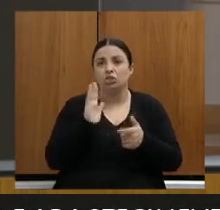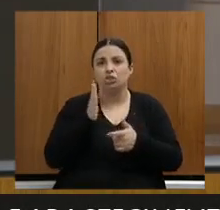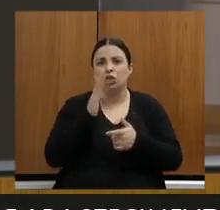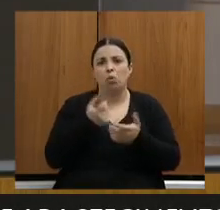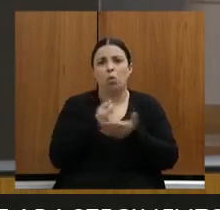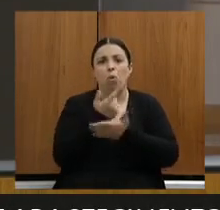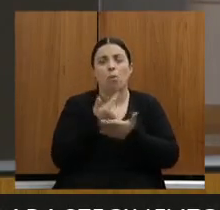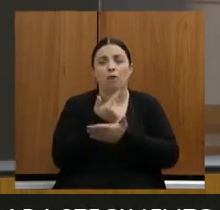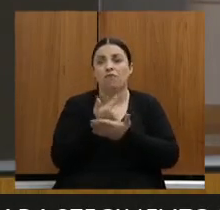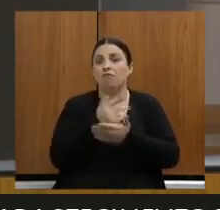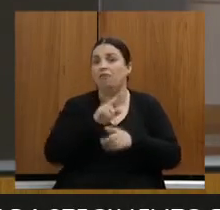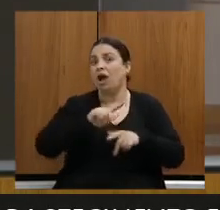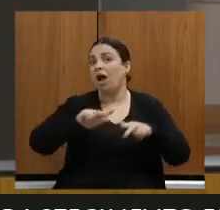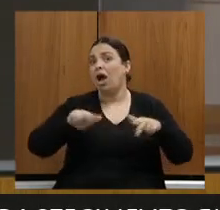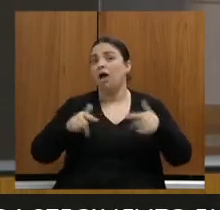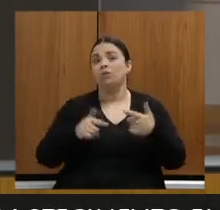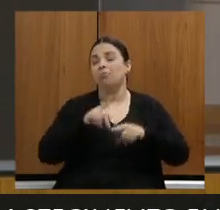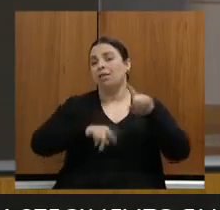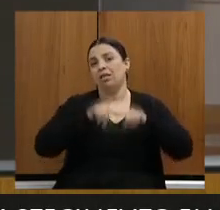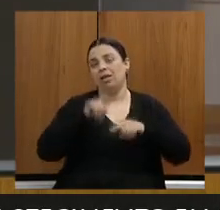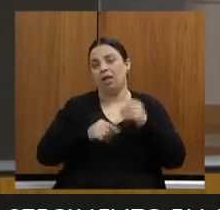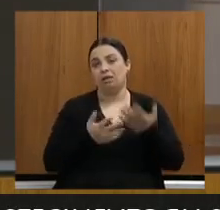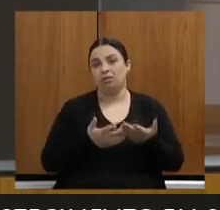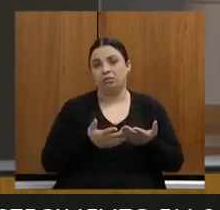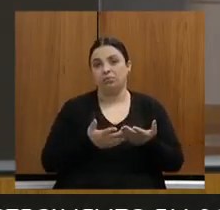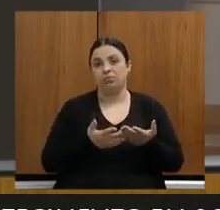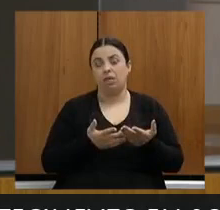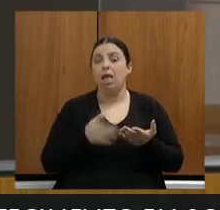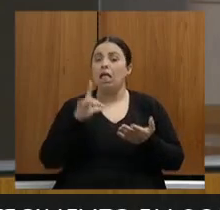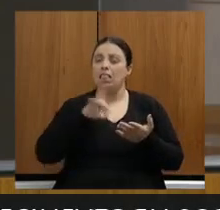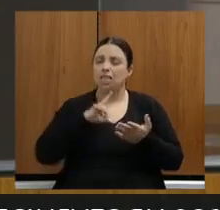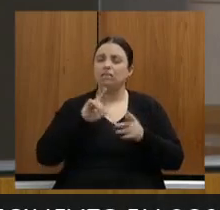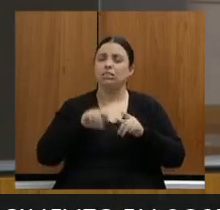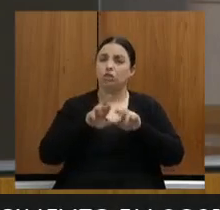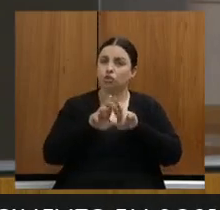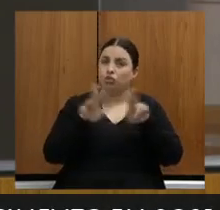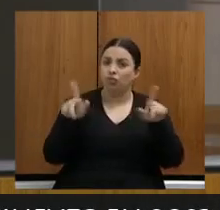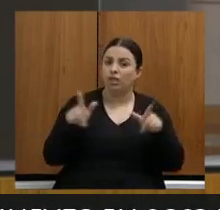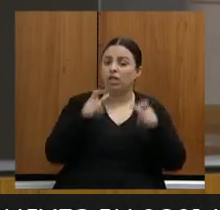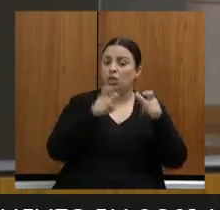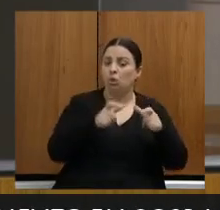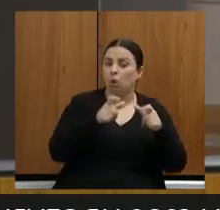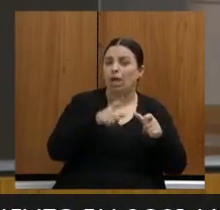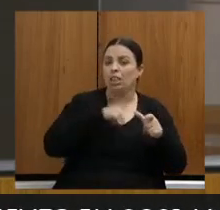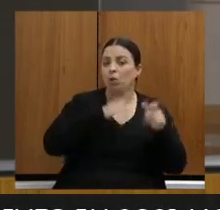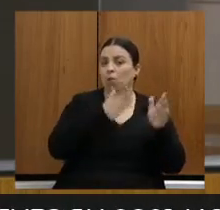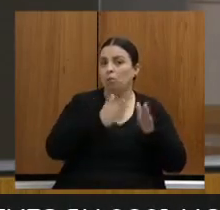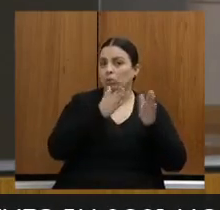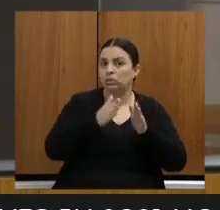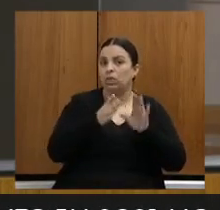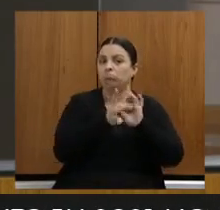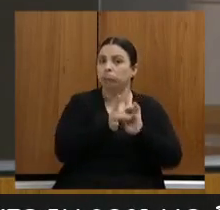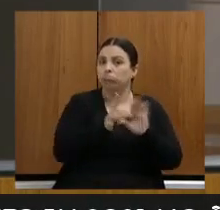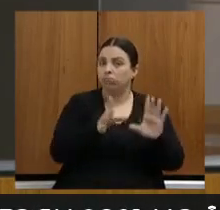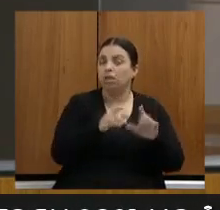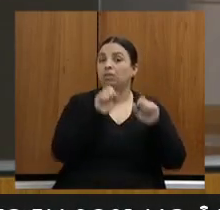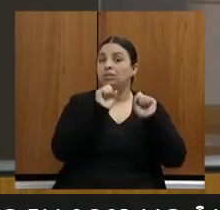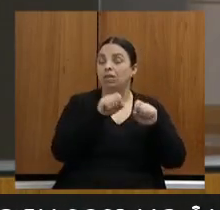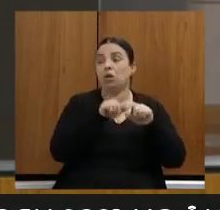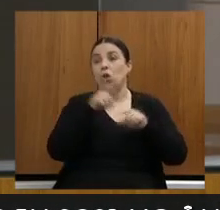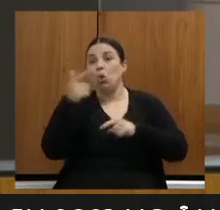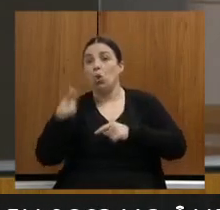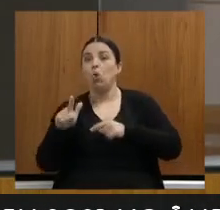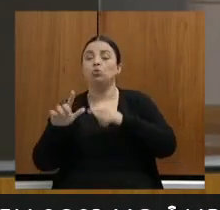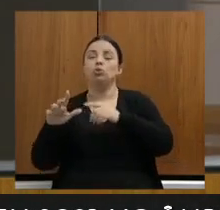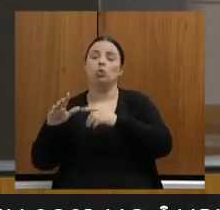ele é ele tem contrastes nesses lugares há uma produção que ela tá disponível né e evidente que em